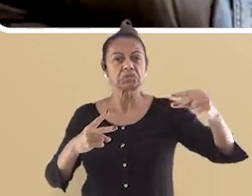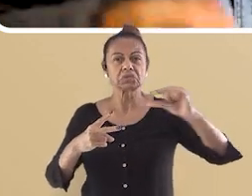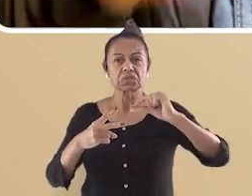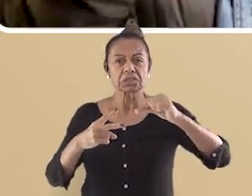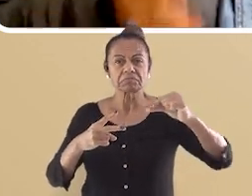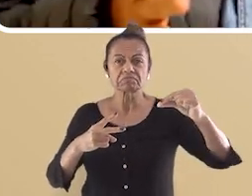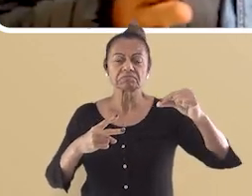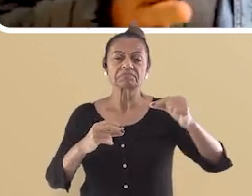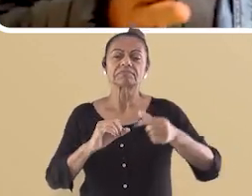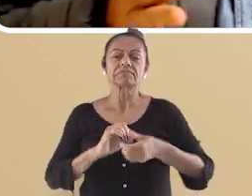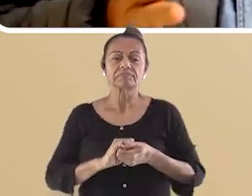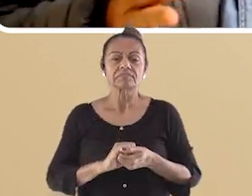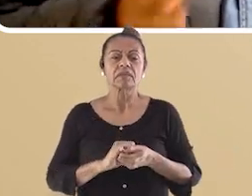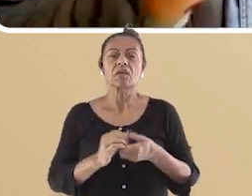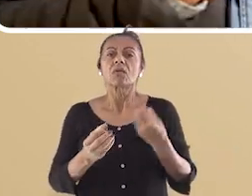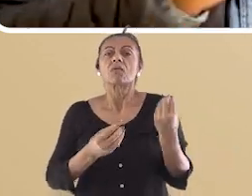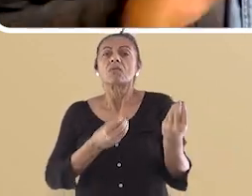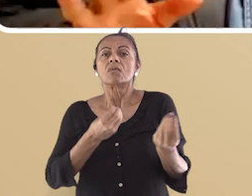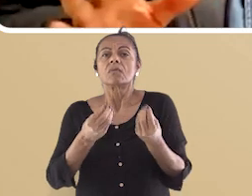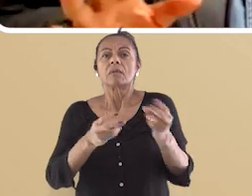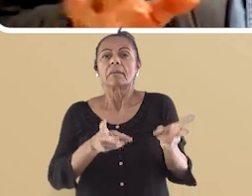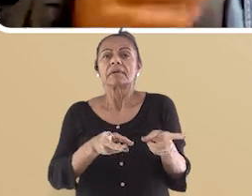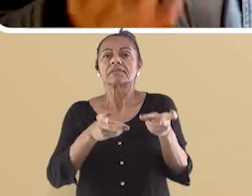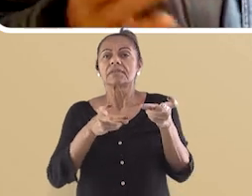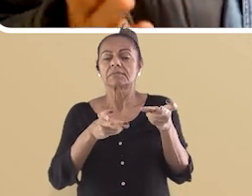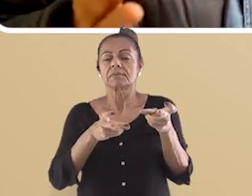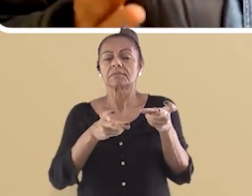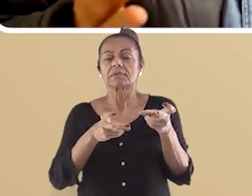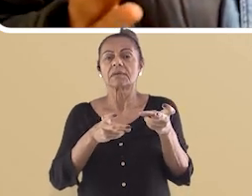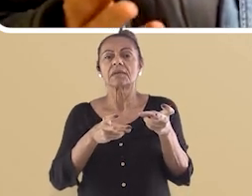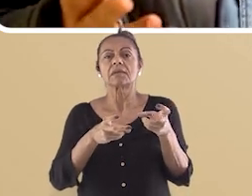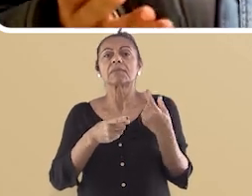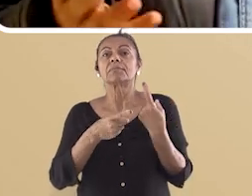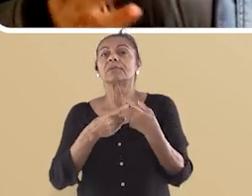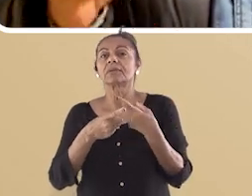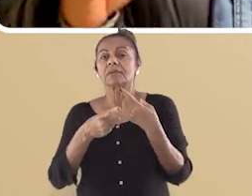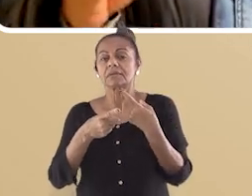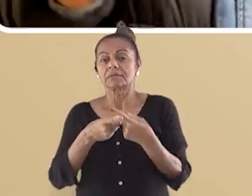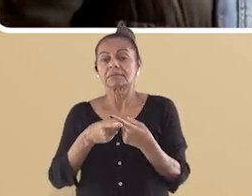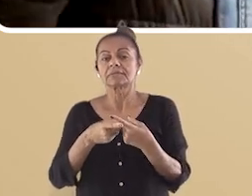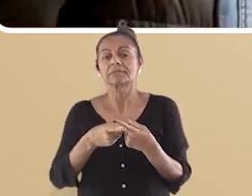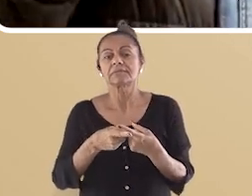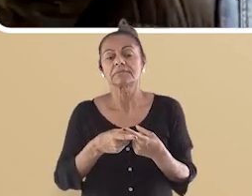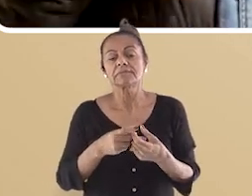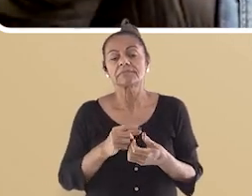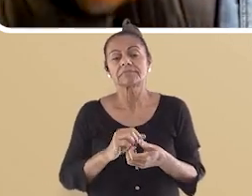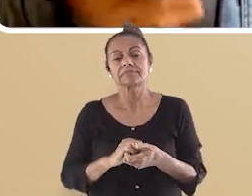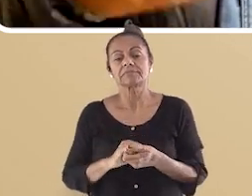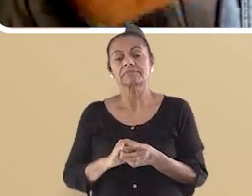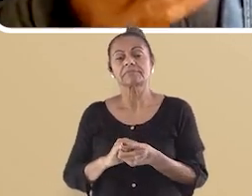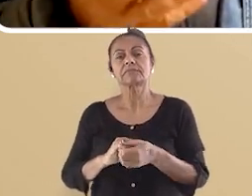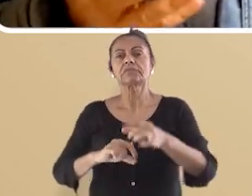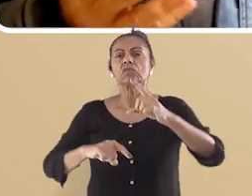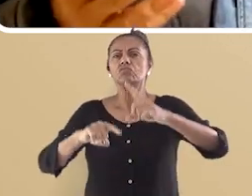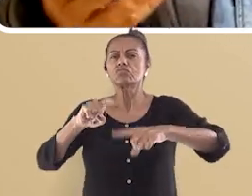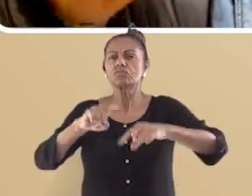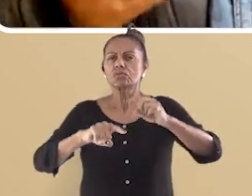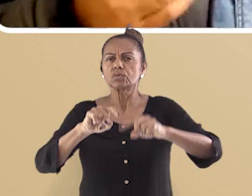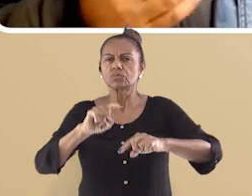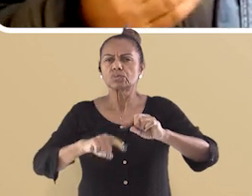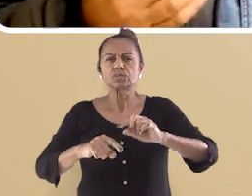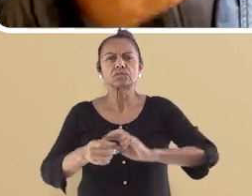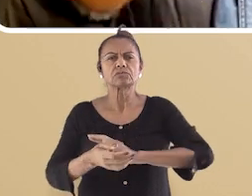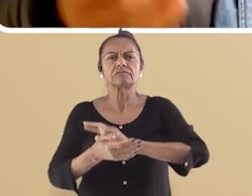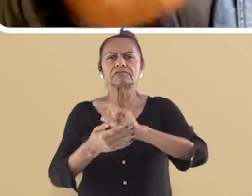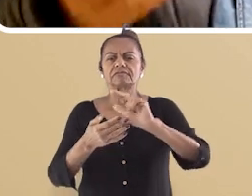genes. Como identificamos isso? E por que identificar isso? Todo produto gerado a partir de uma